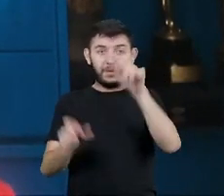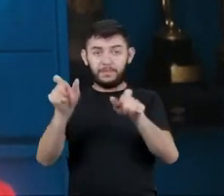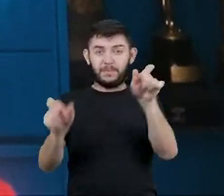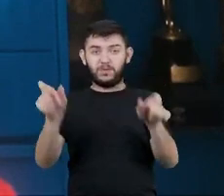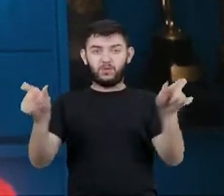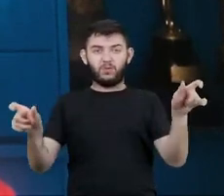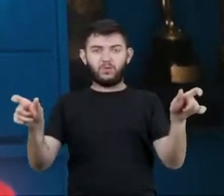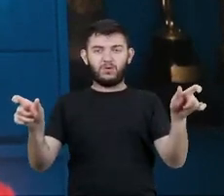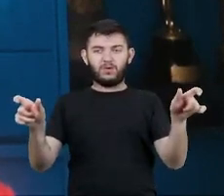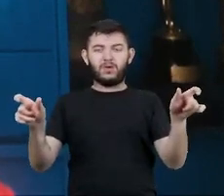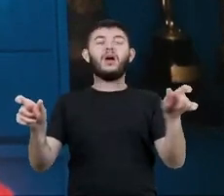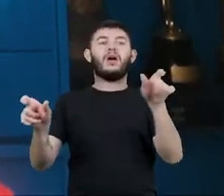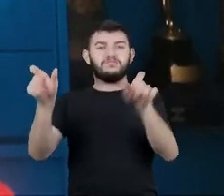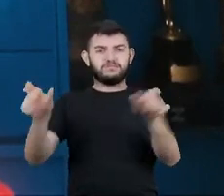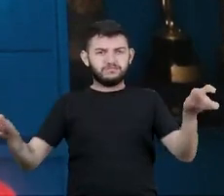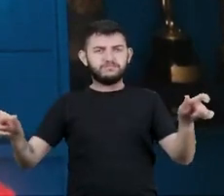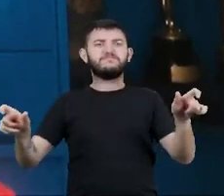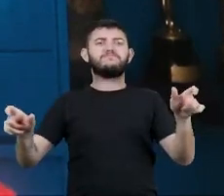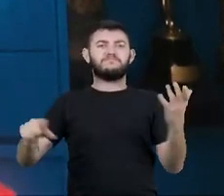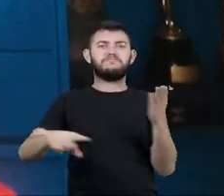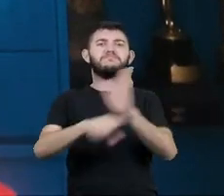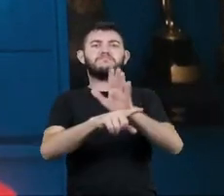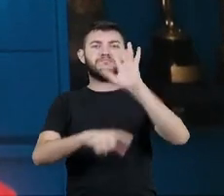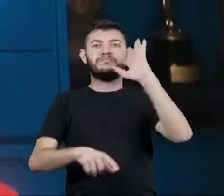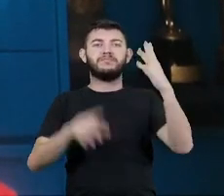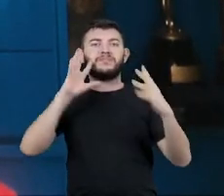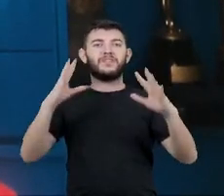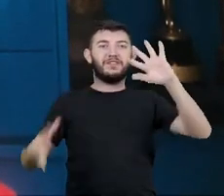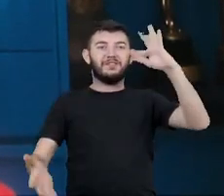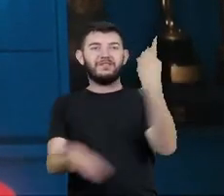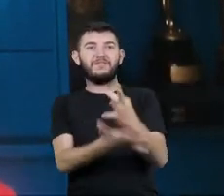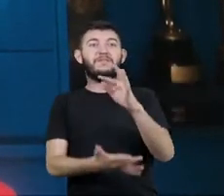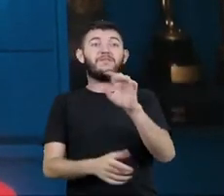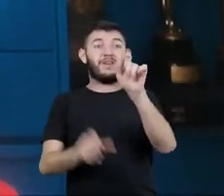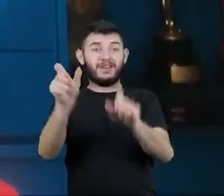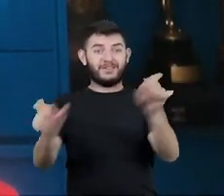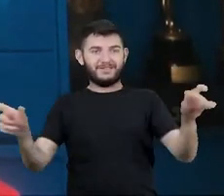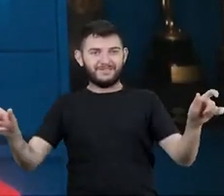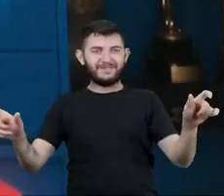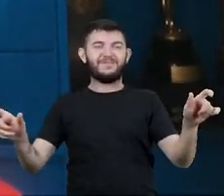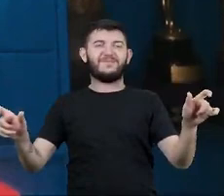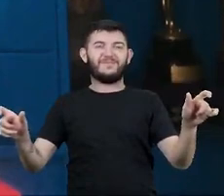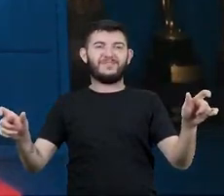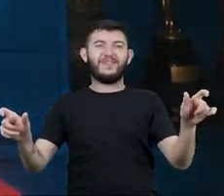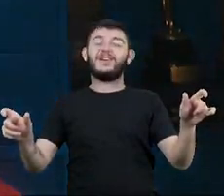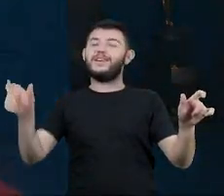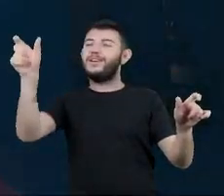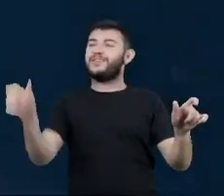Fé no homem. E o homem é Luiz Inácio Lula da Silva.